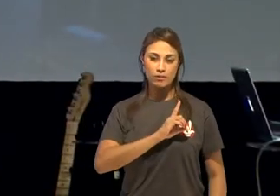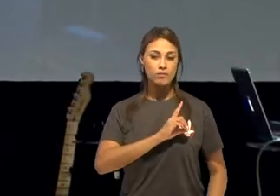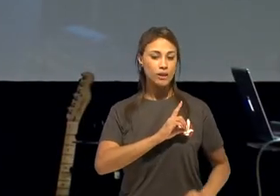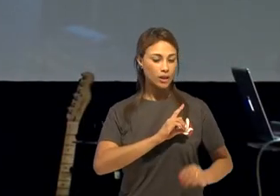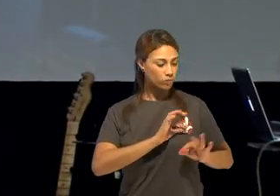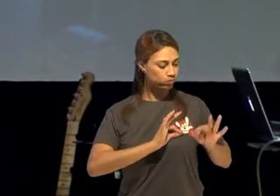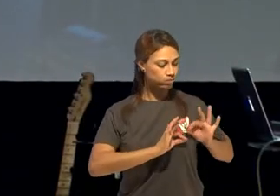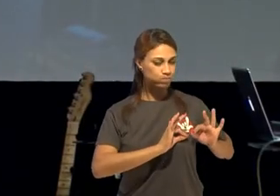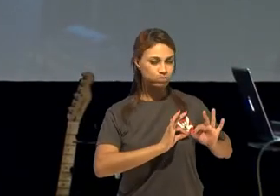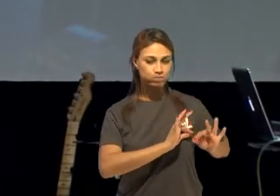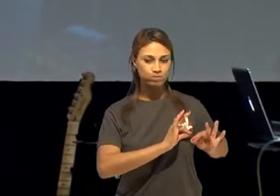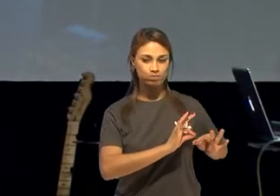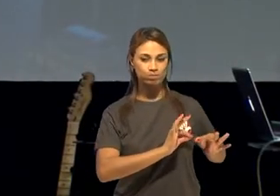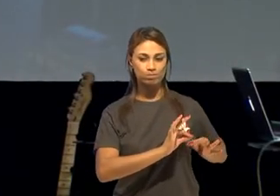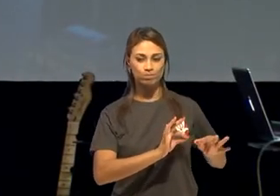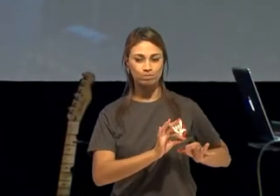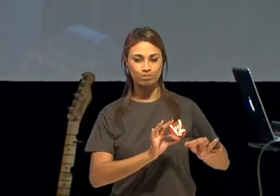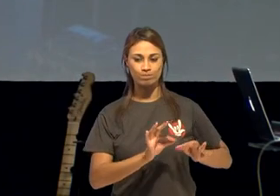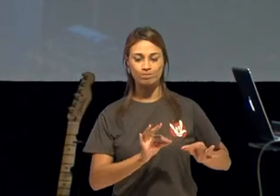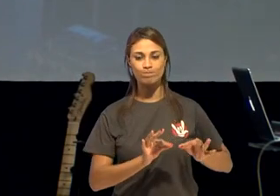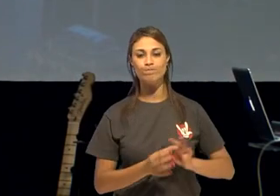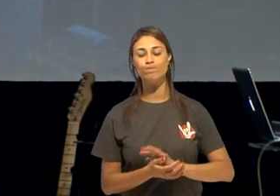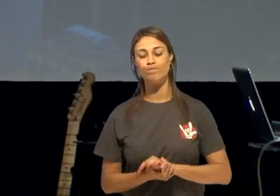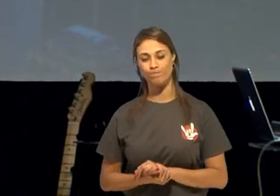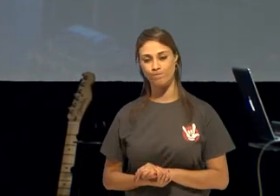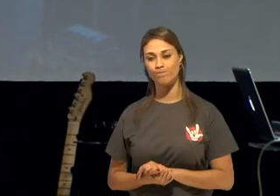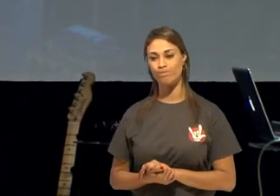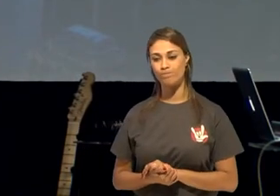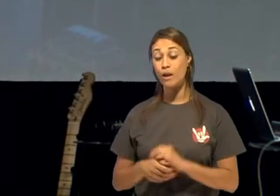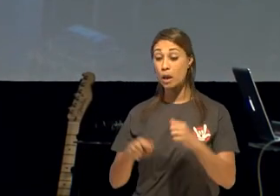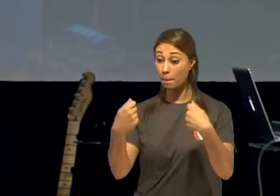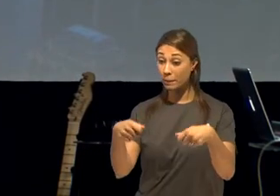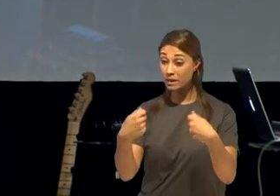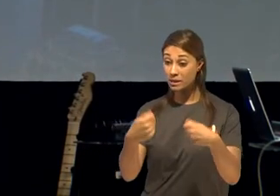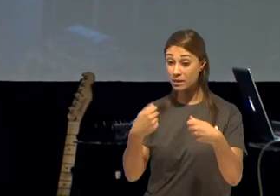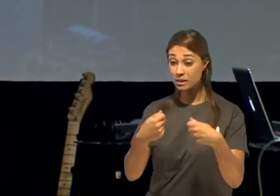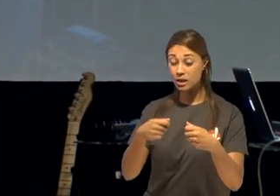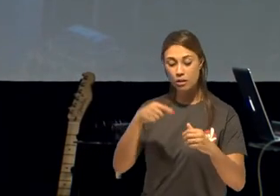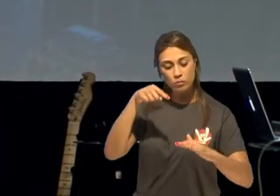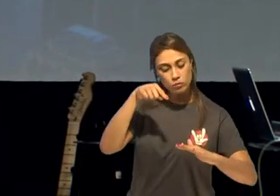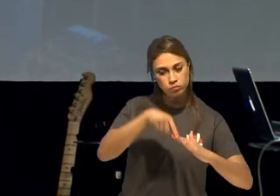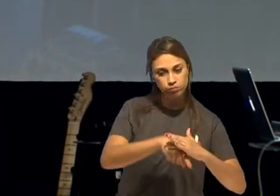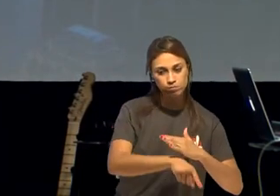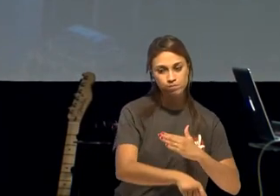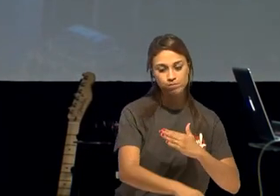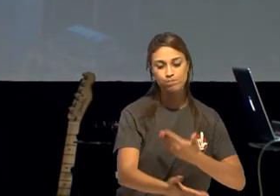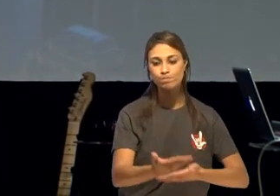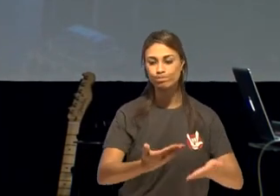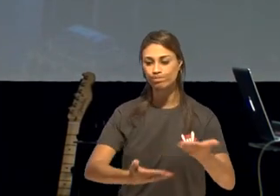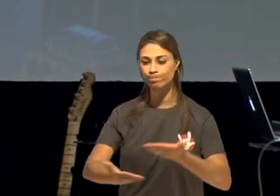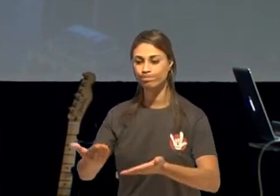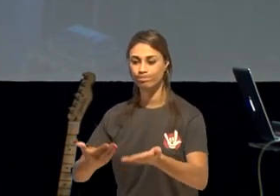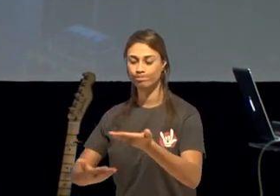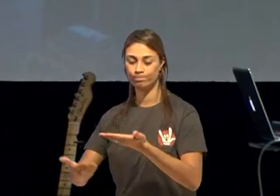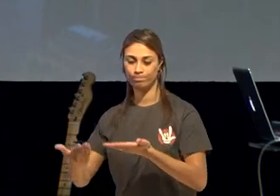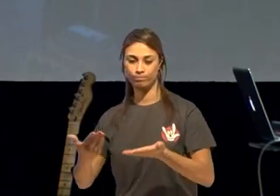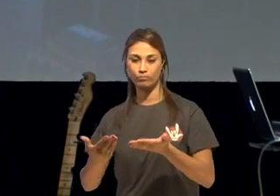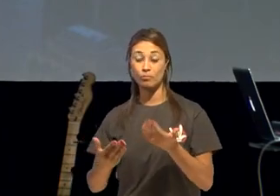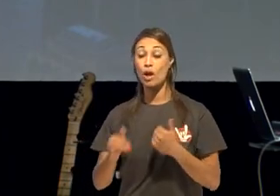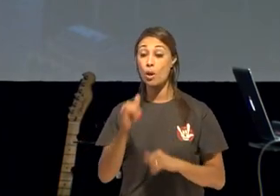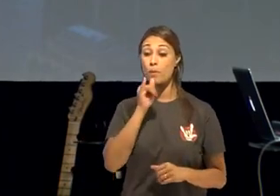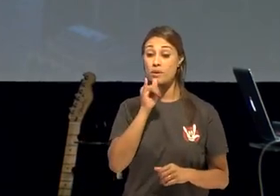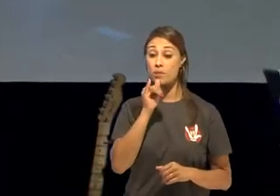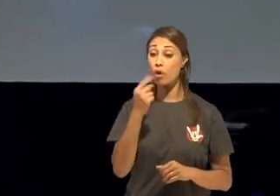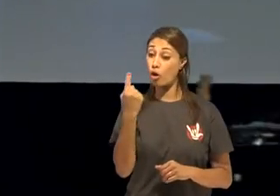que relacionamentos profundos, um semeia, mas dois precisam cultivar. E eu quero